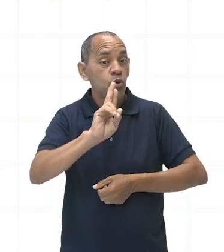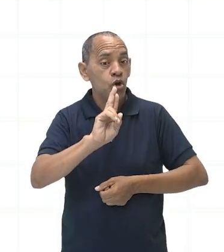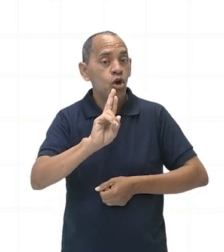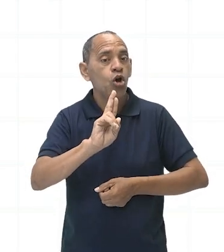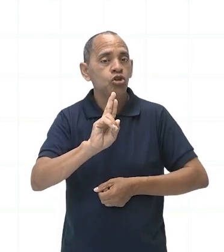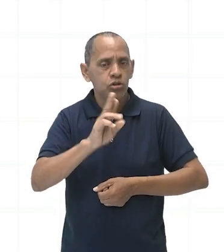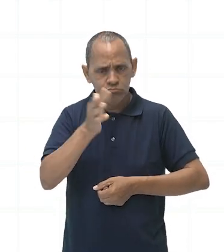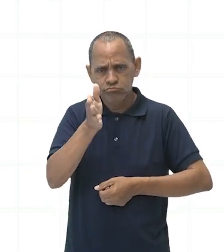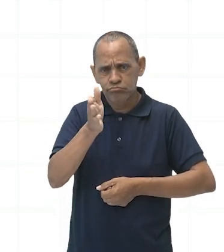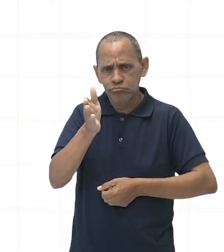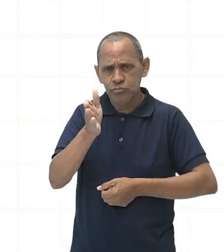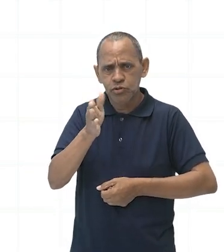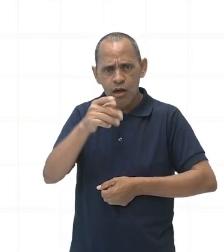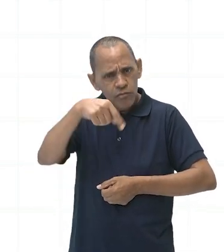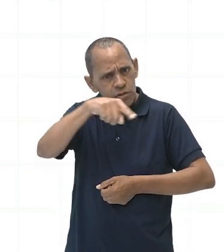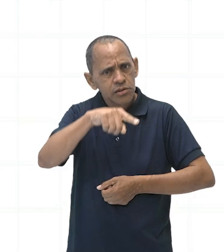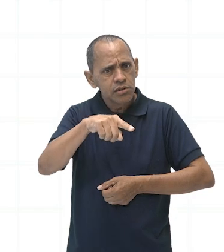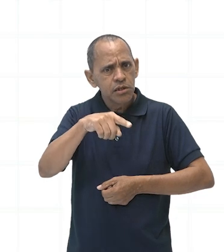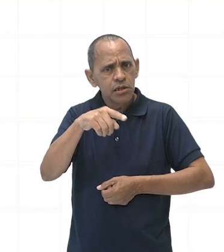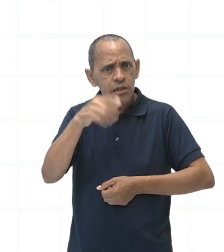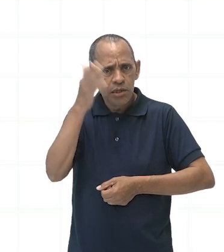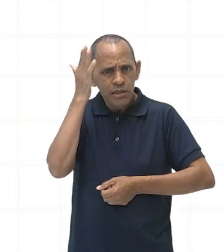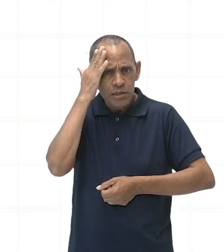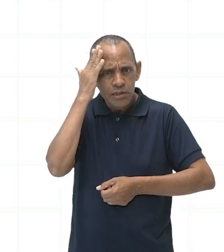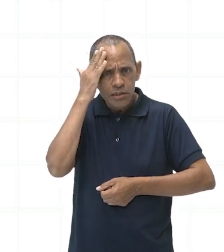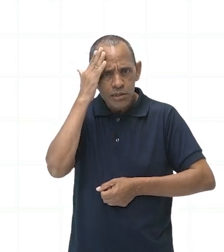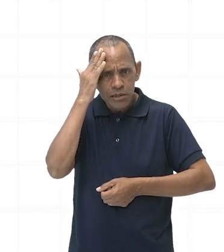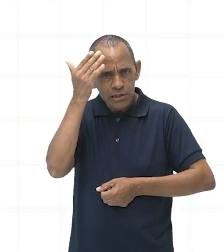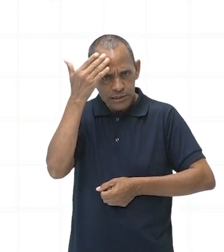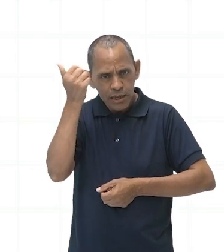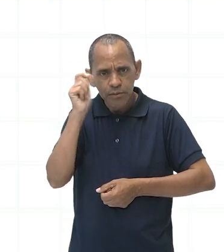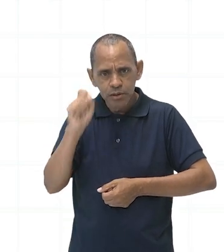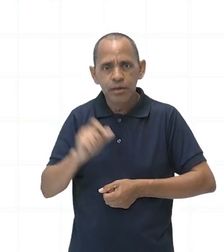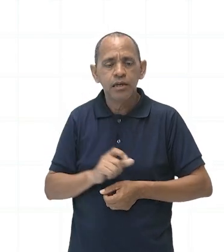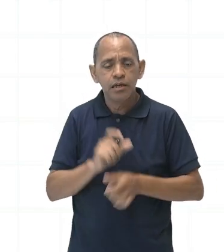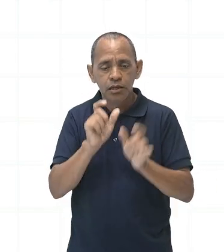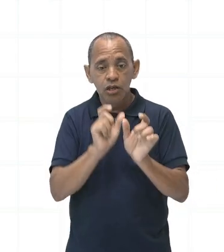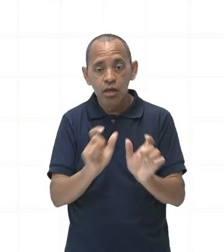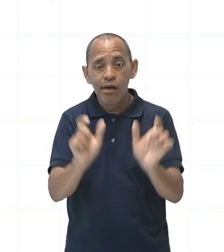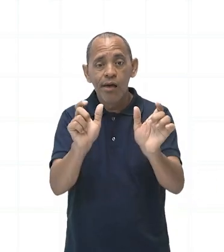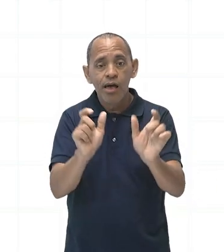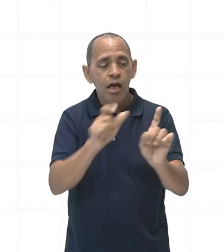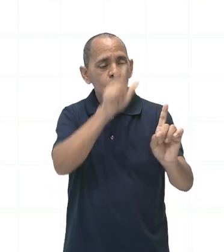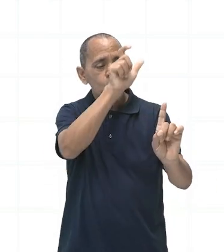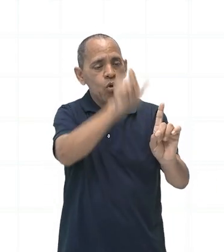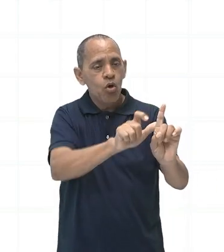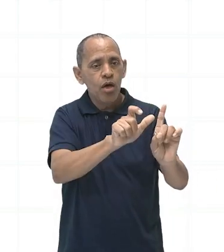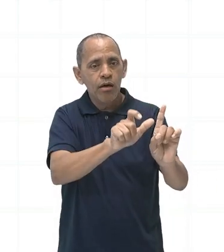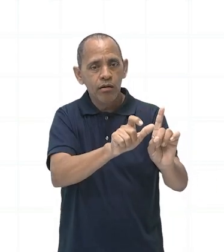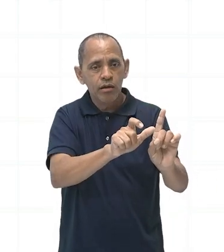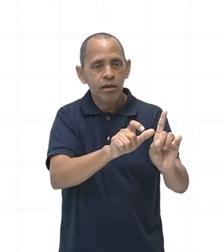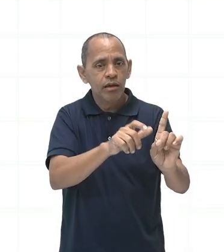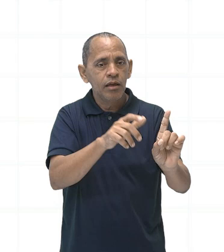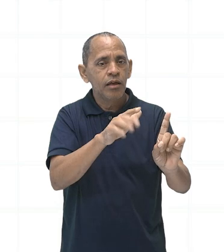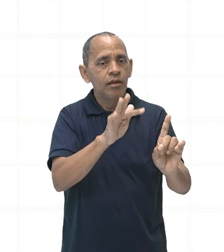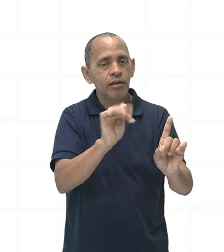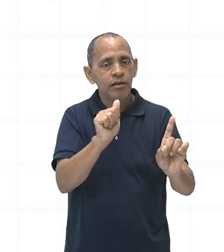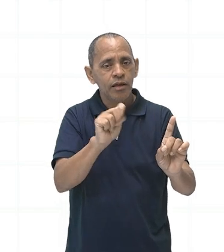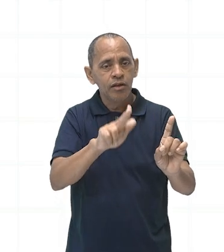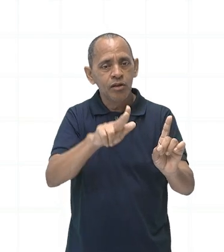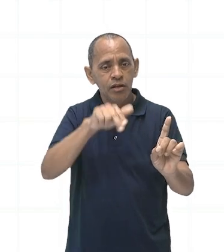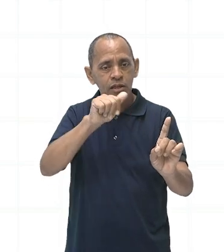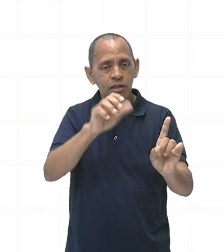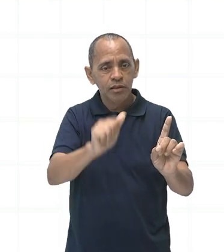já sabe, será o sujeito da nossa oração. Quem é importante? Fauna